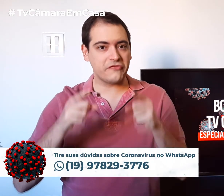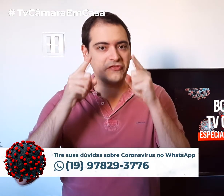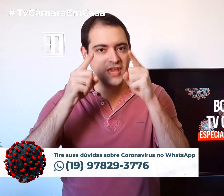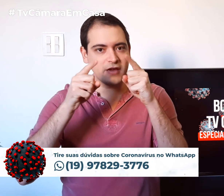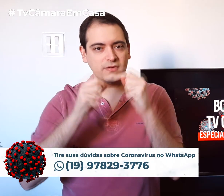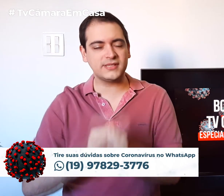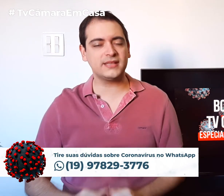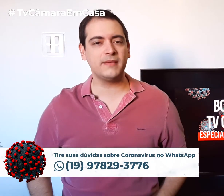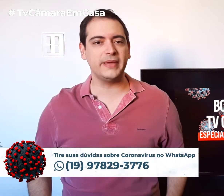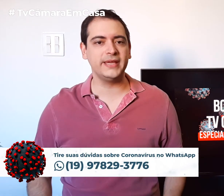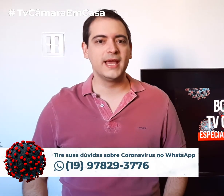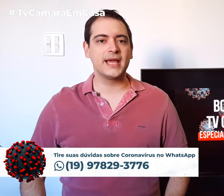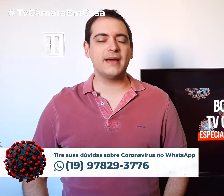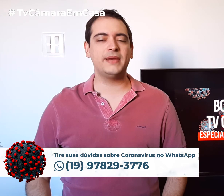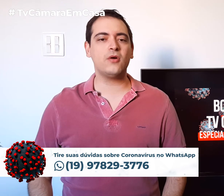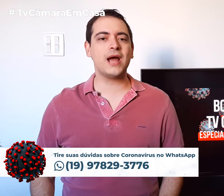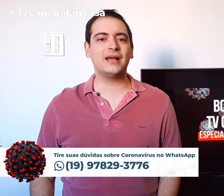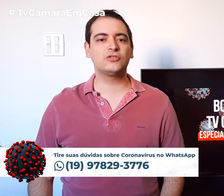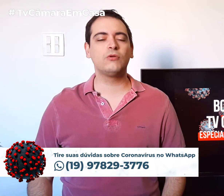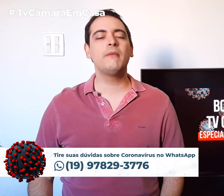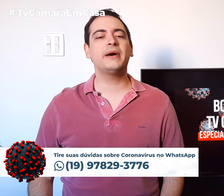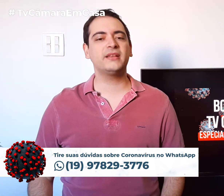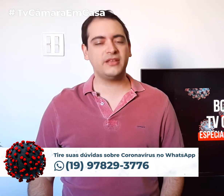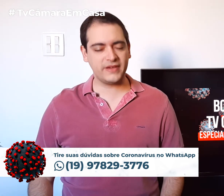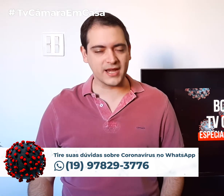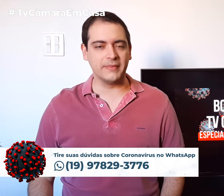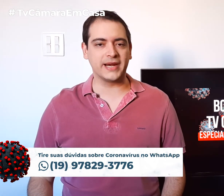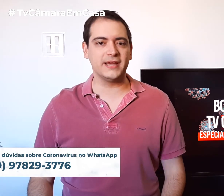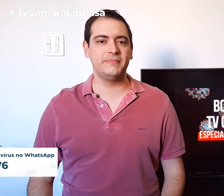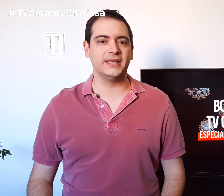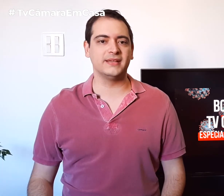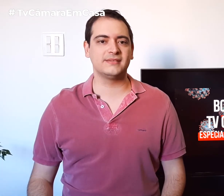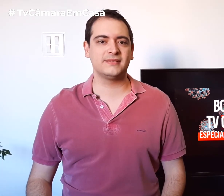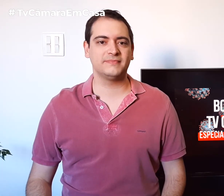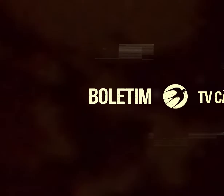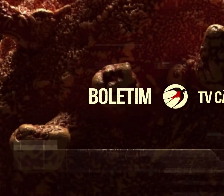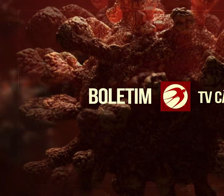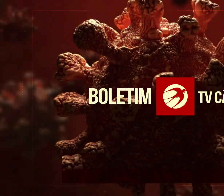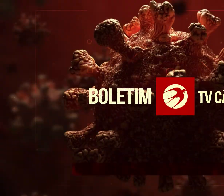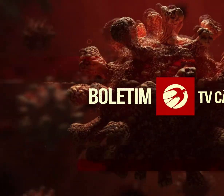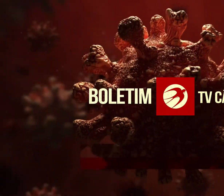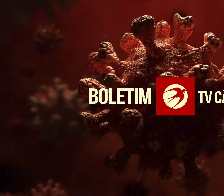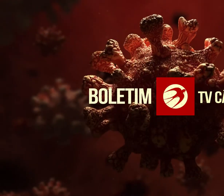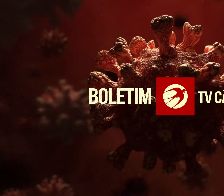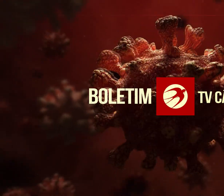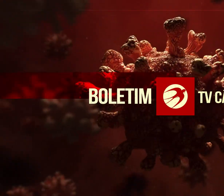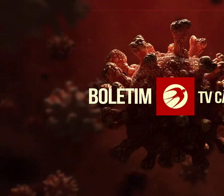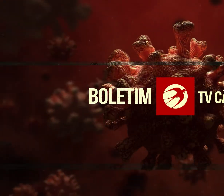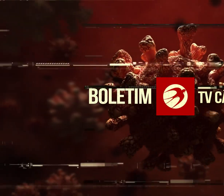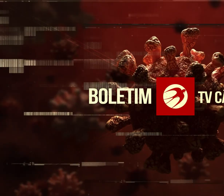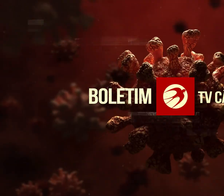estou, fique você também. Gabriel Castro para TV Câmara Campinas. Música.